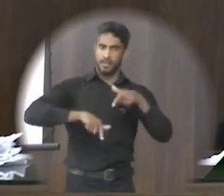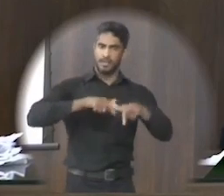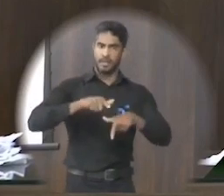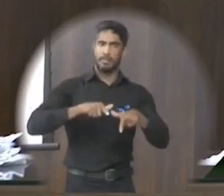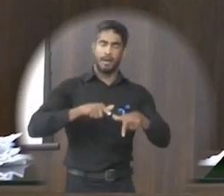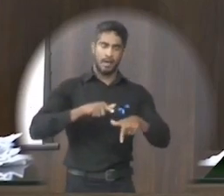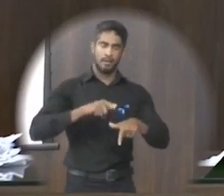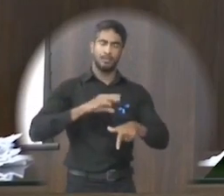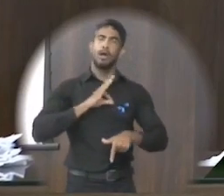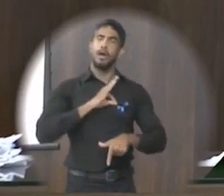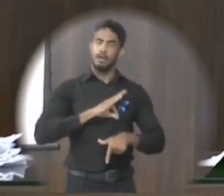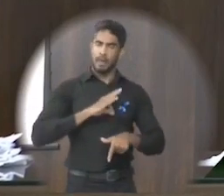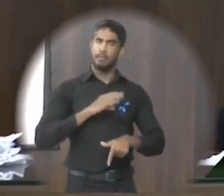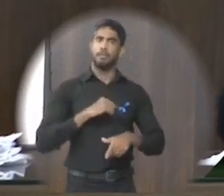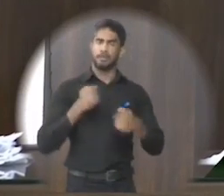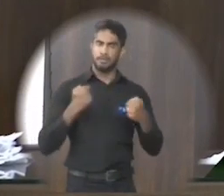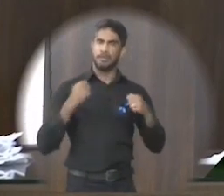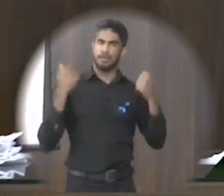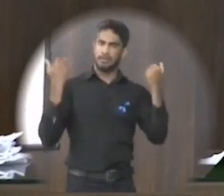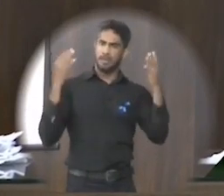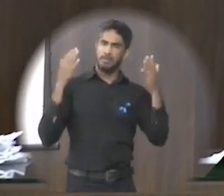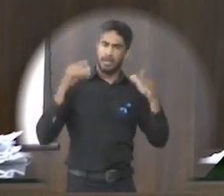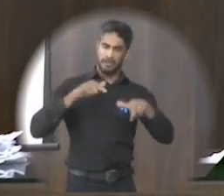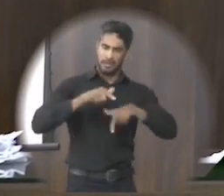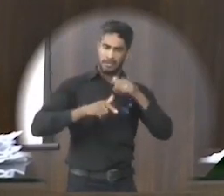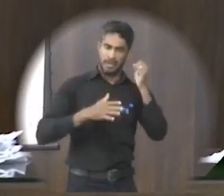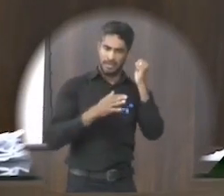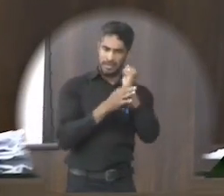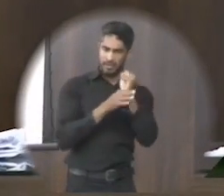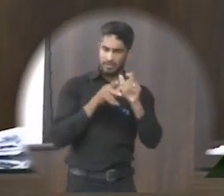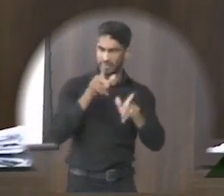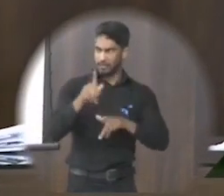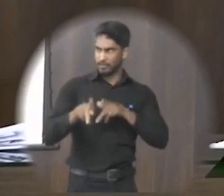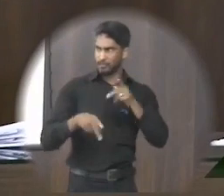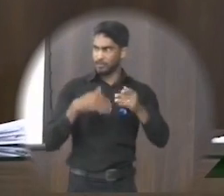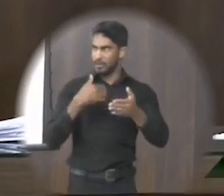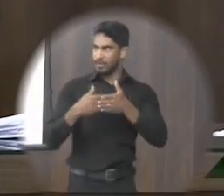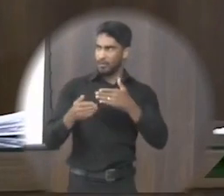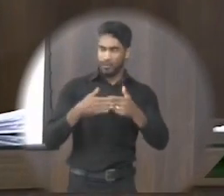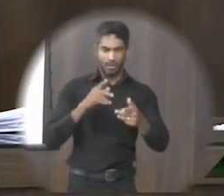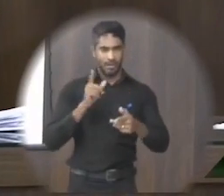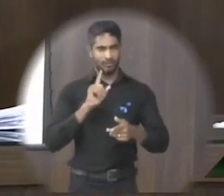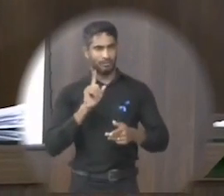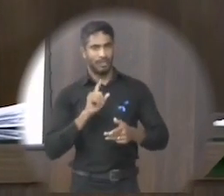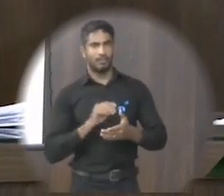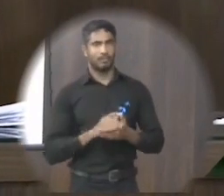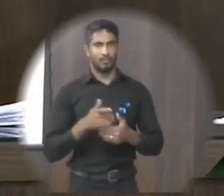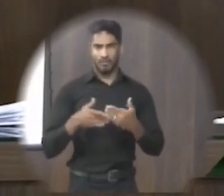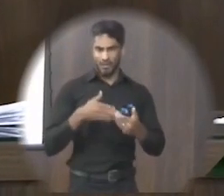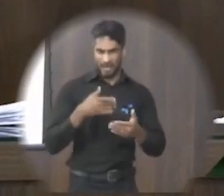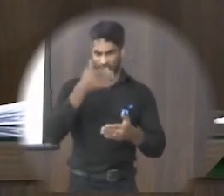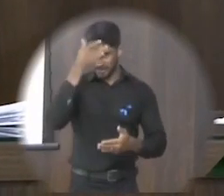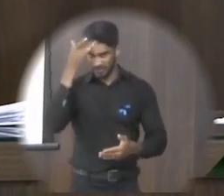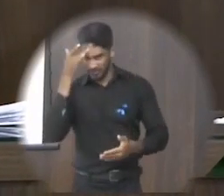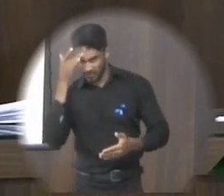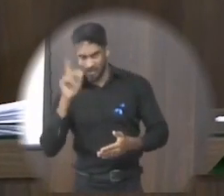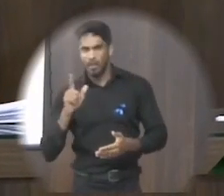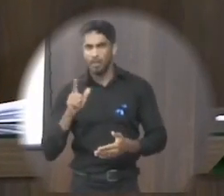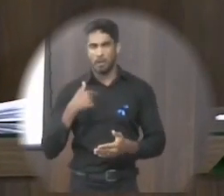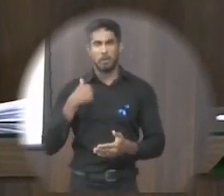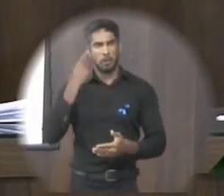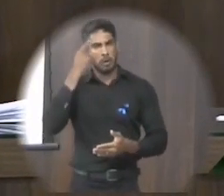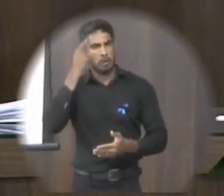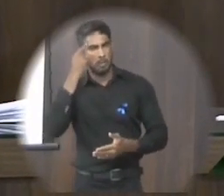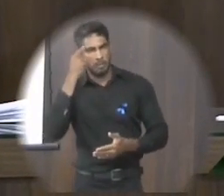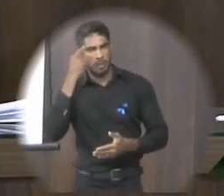digna de aplausos mesmo, trabalhar na segurança pública, eu acho que não é para qualquer um. Imagino que foi uma operação muito bem realizada, os